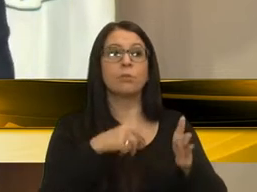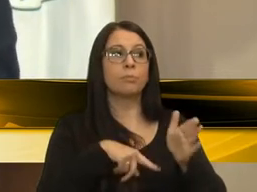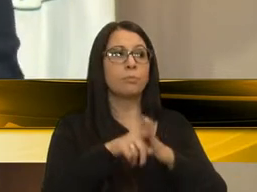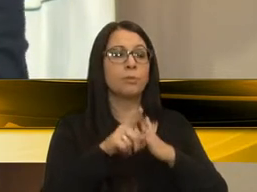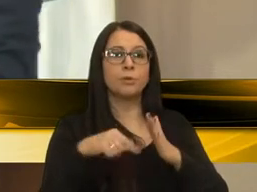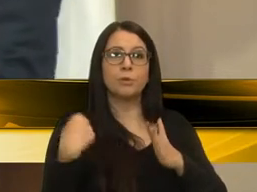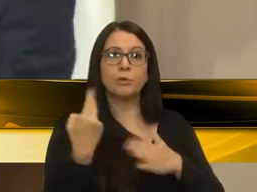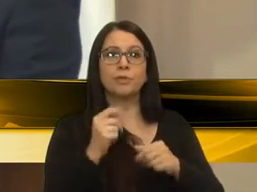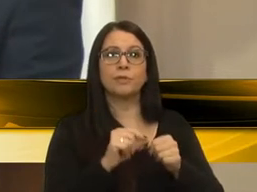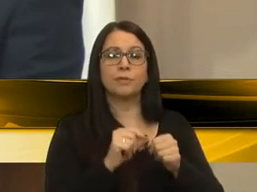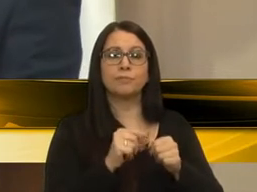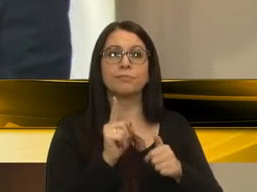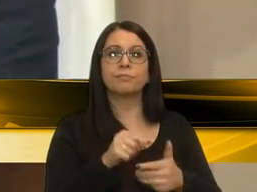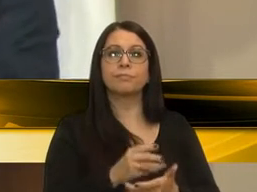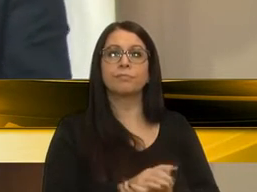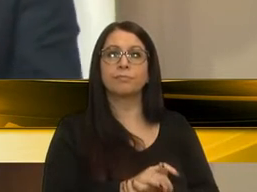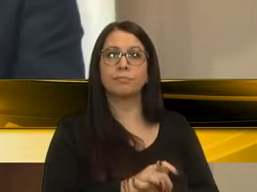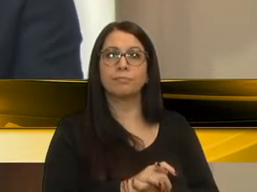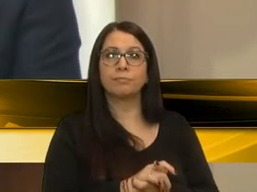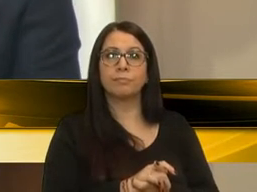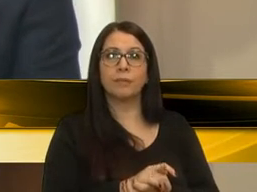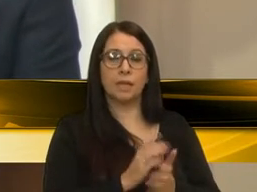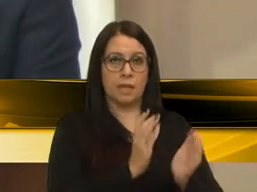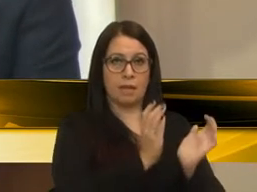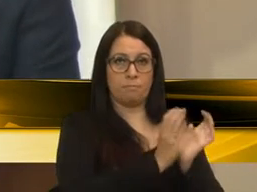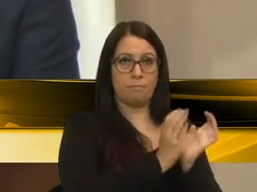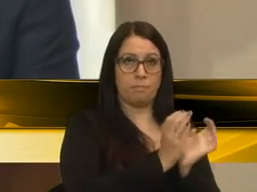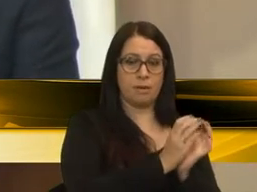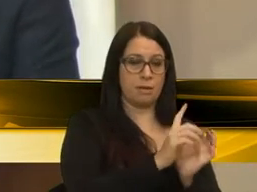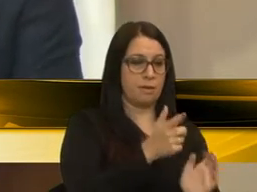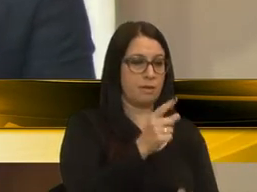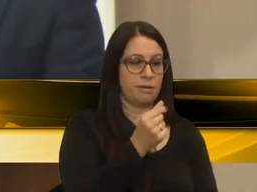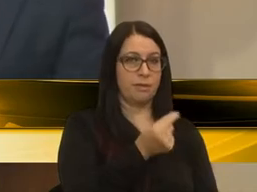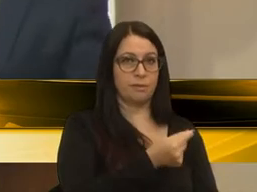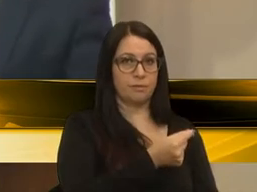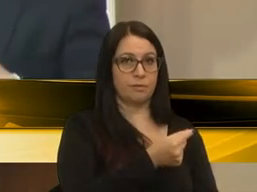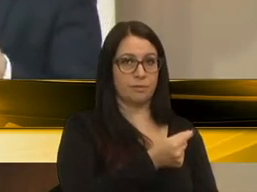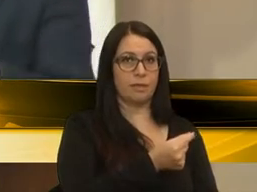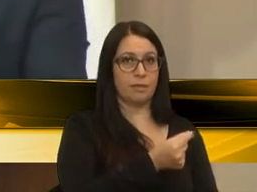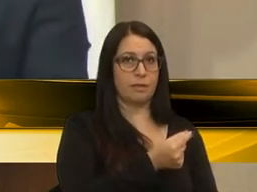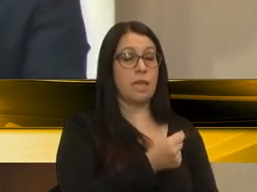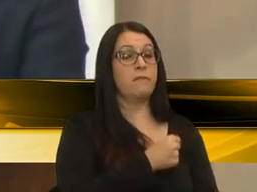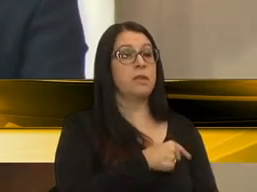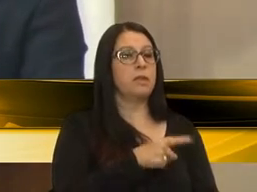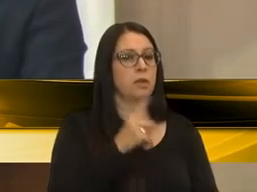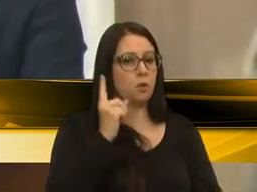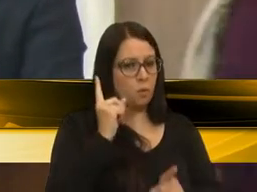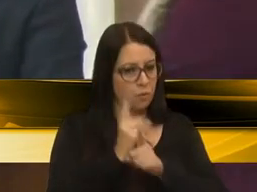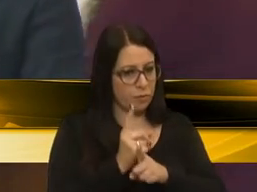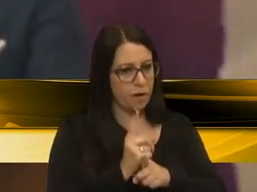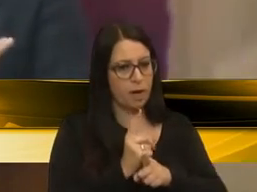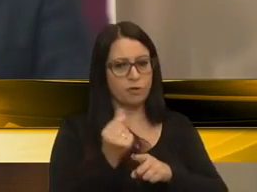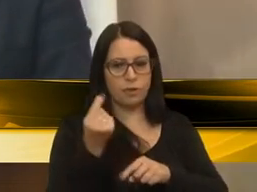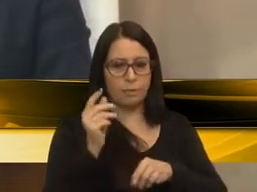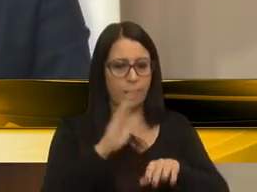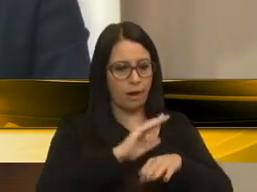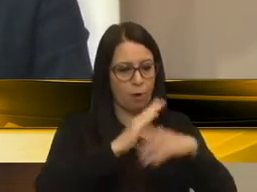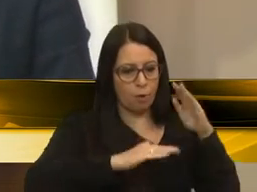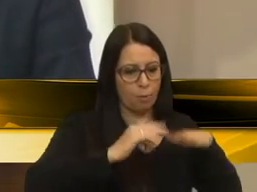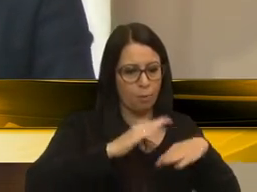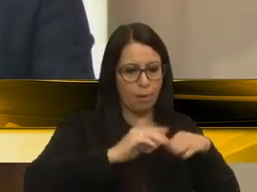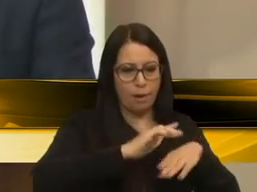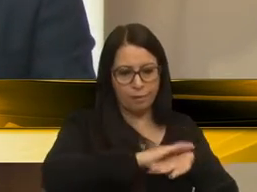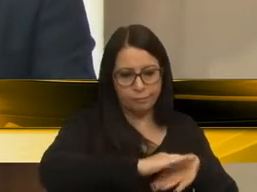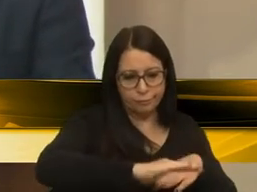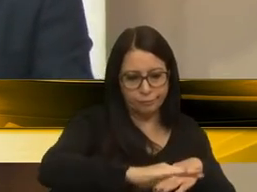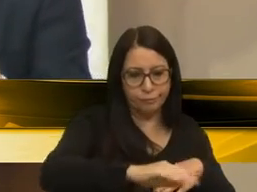nós fazemos é, a PAI que não tem dinheiro, teve que arrumar uma calçada que ia dar no fim da rua